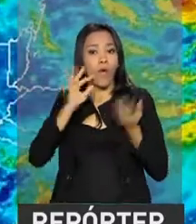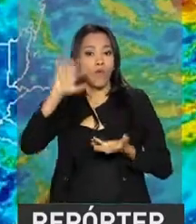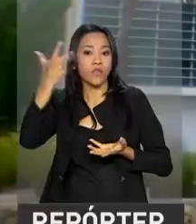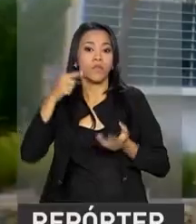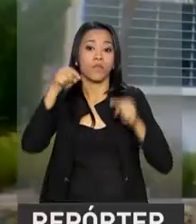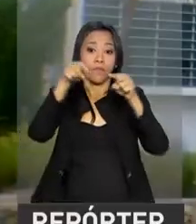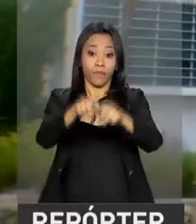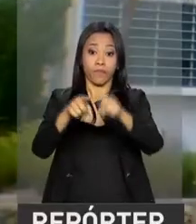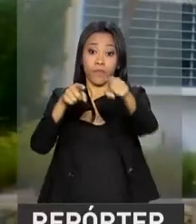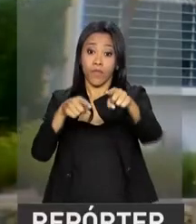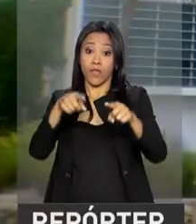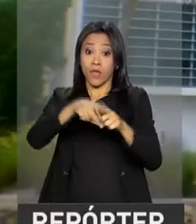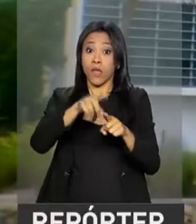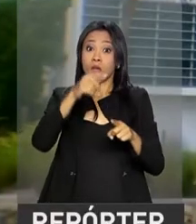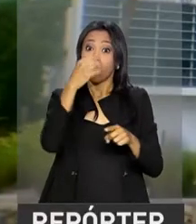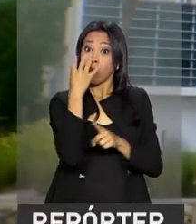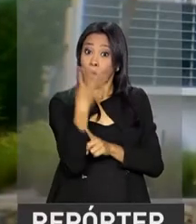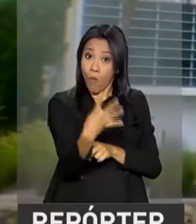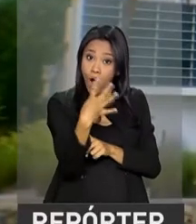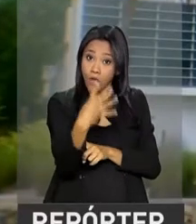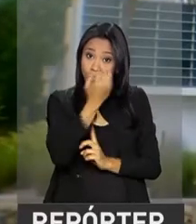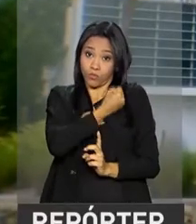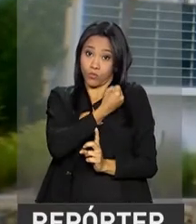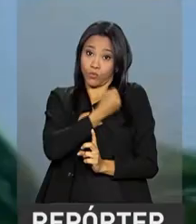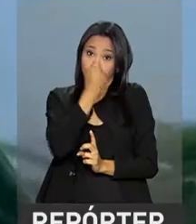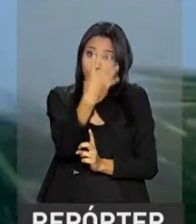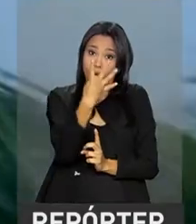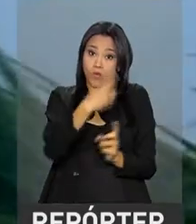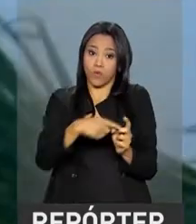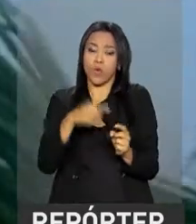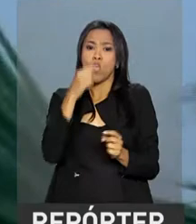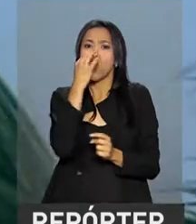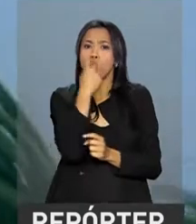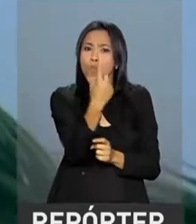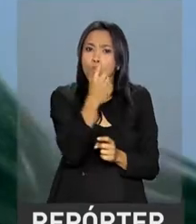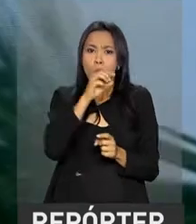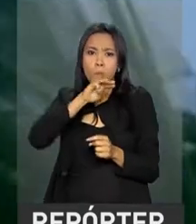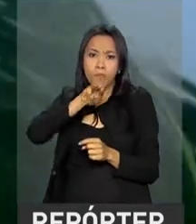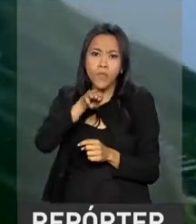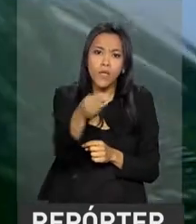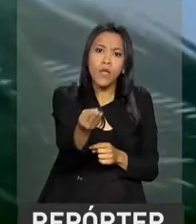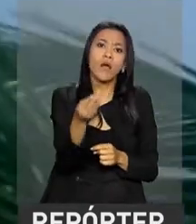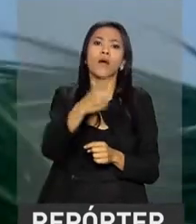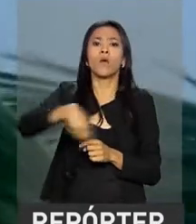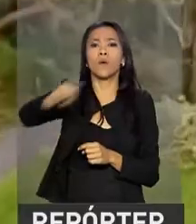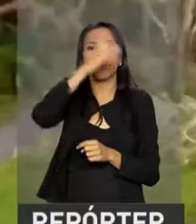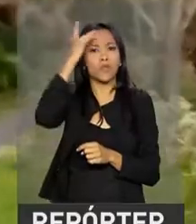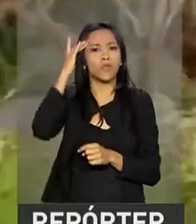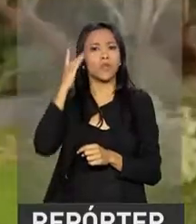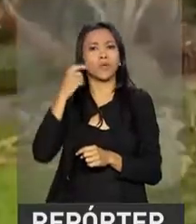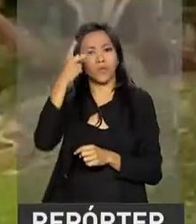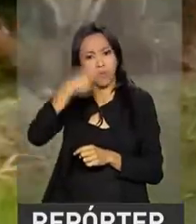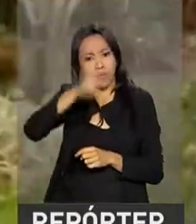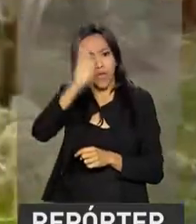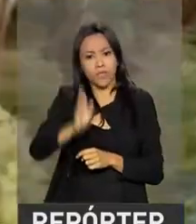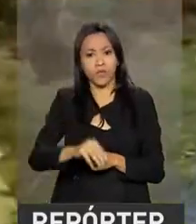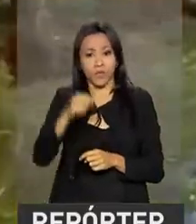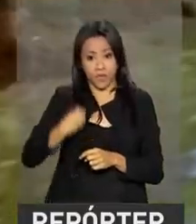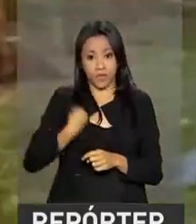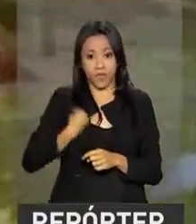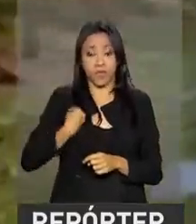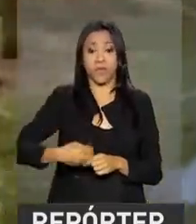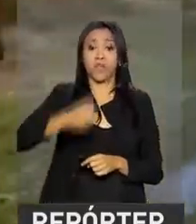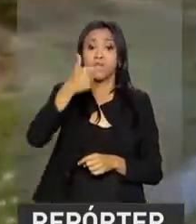categoria 4 na madrugada do domingo. Dos quase 1,5 milhão de brasileiros que vivem aqui no país, 250